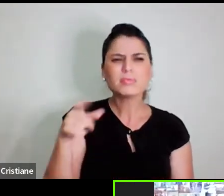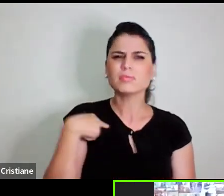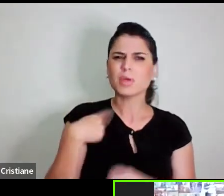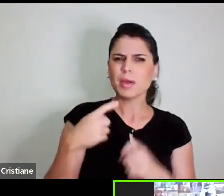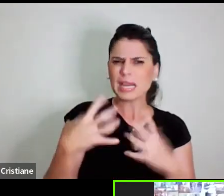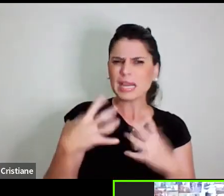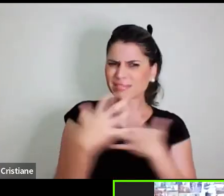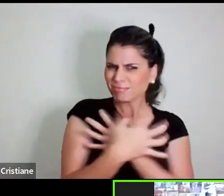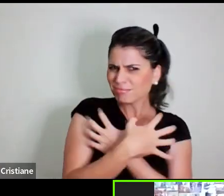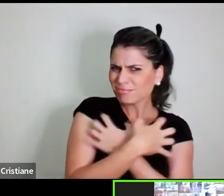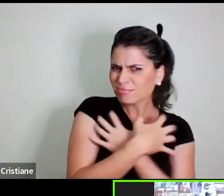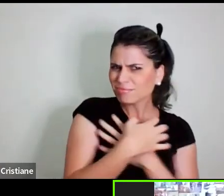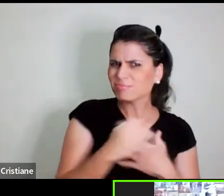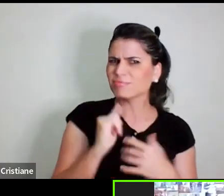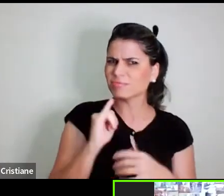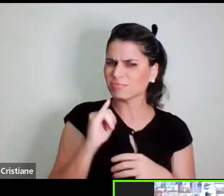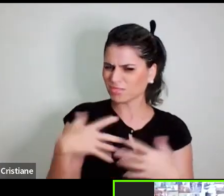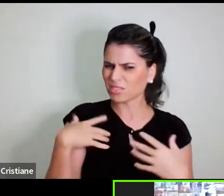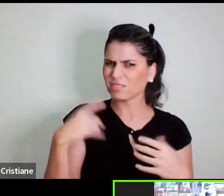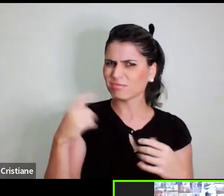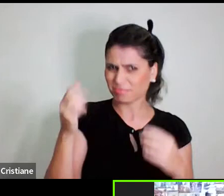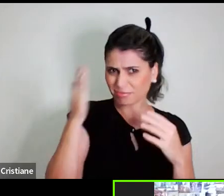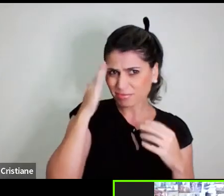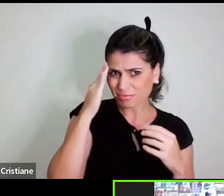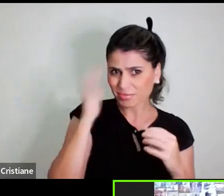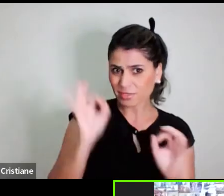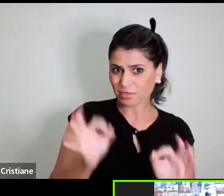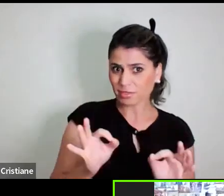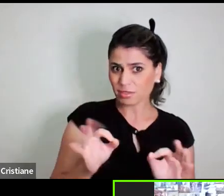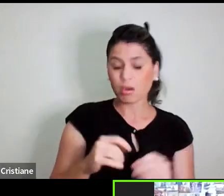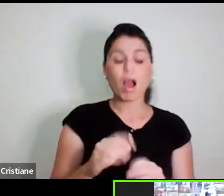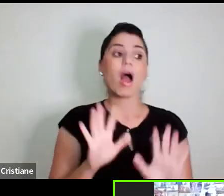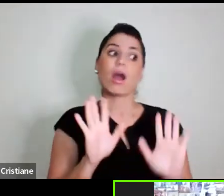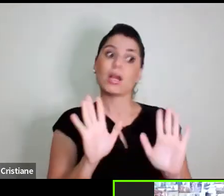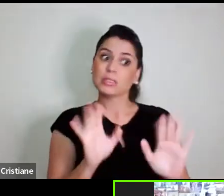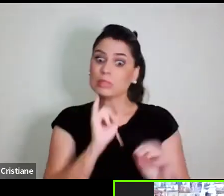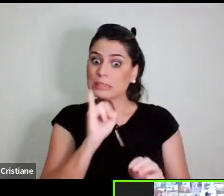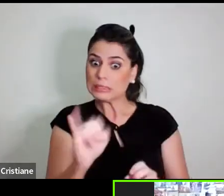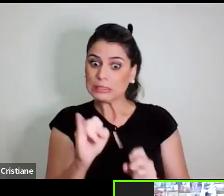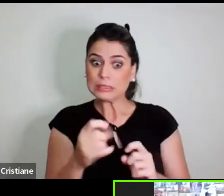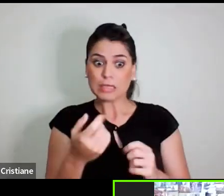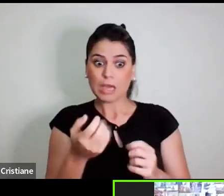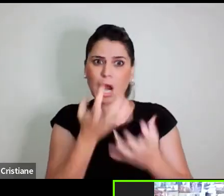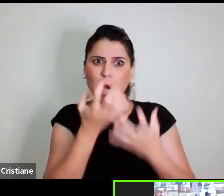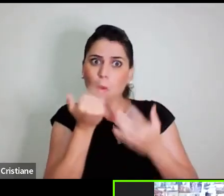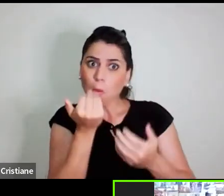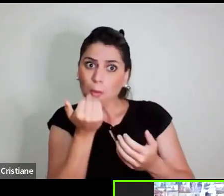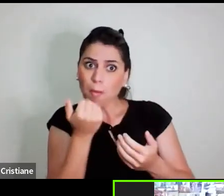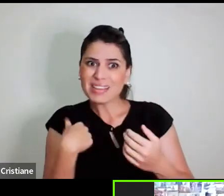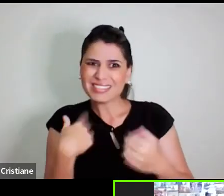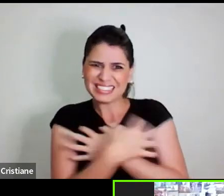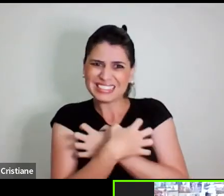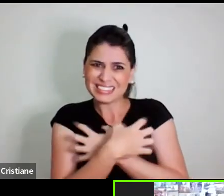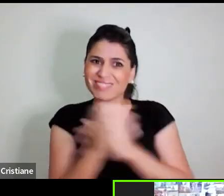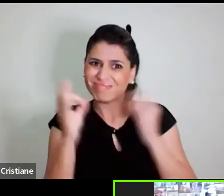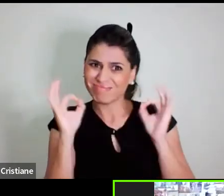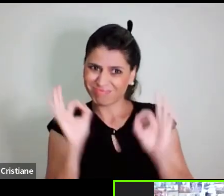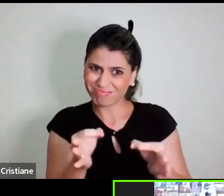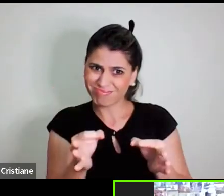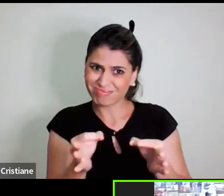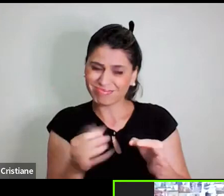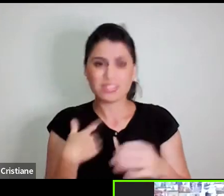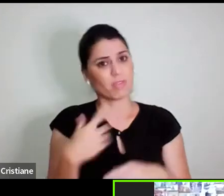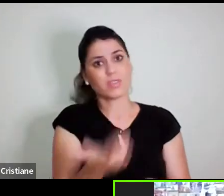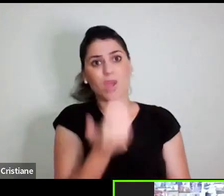você tem alergia? Eu falei, sei, doutora. Ela falou, não coma, não toque, não chega perto. É o que eu posso dizer. E os remédios são